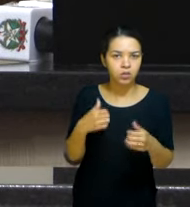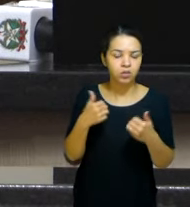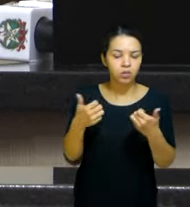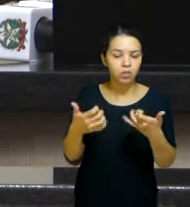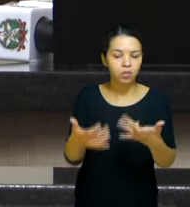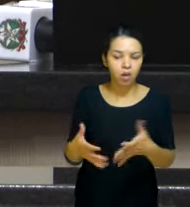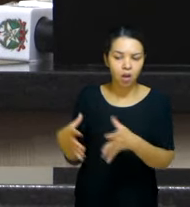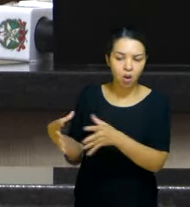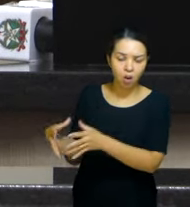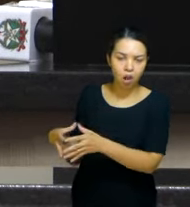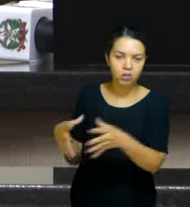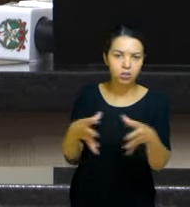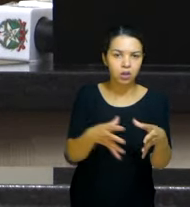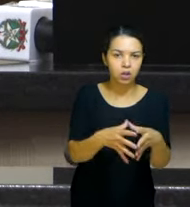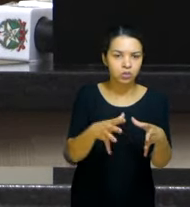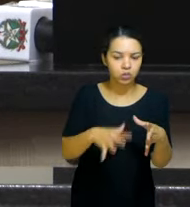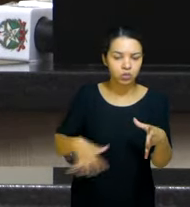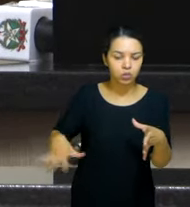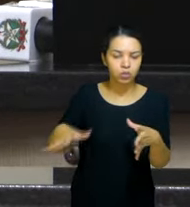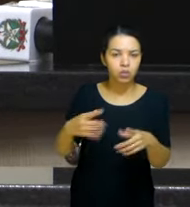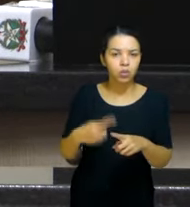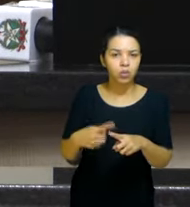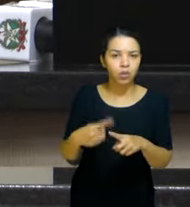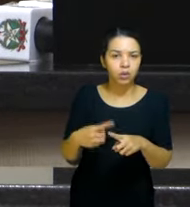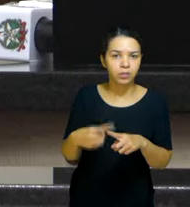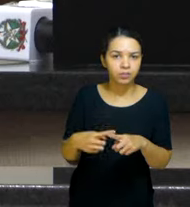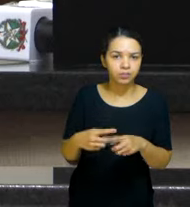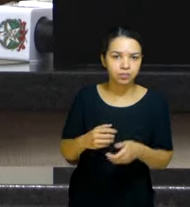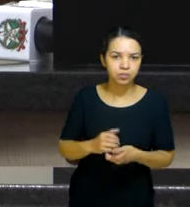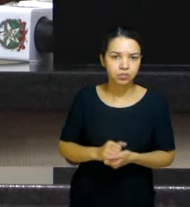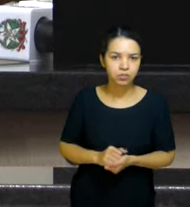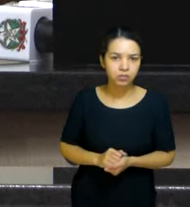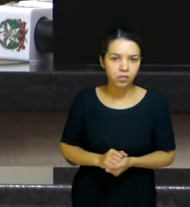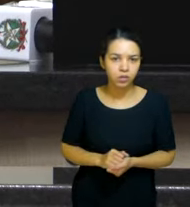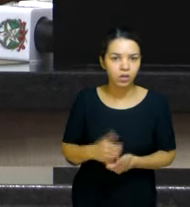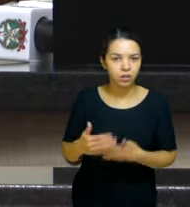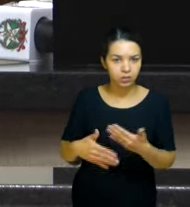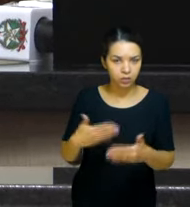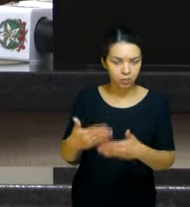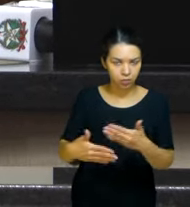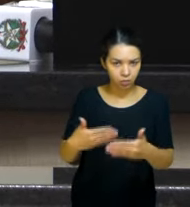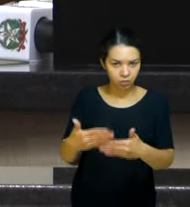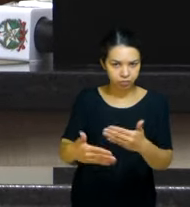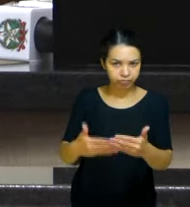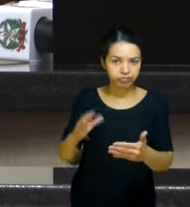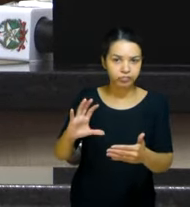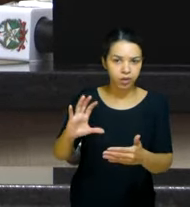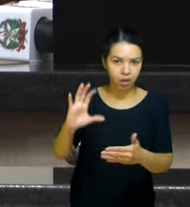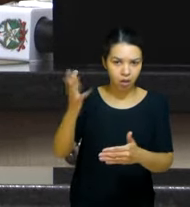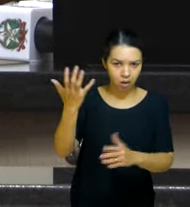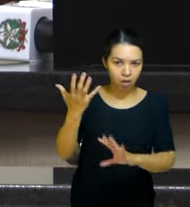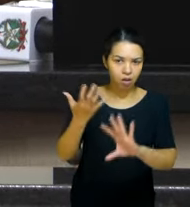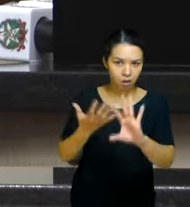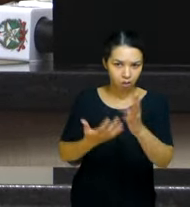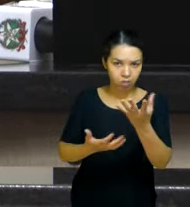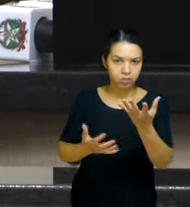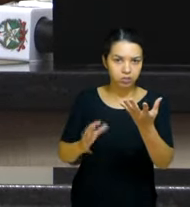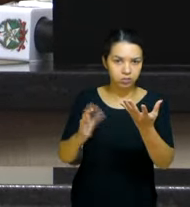os lados, é porque, na medida em que os fatos foram acontecendo, e é importante que